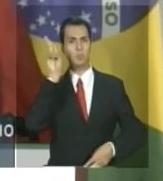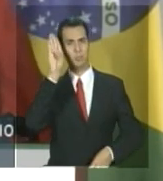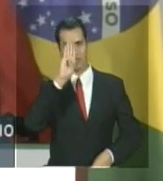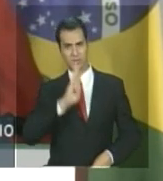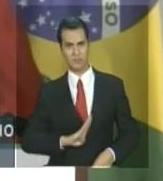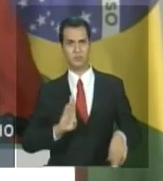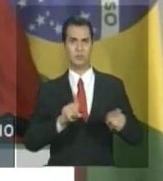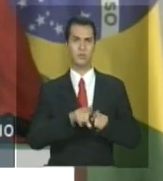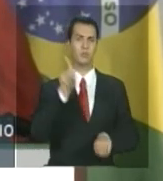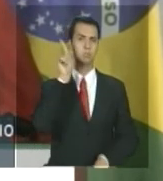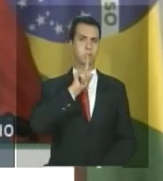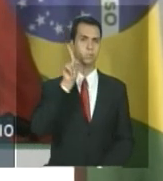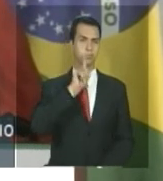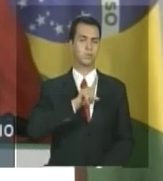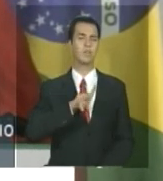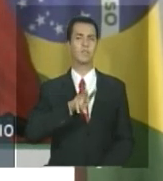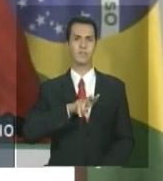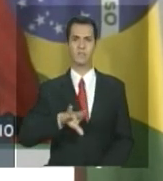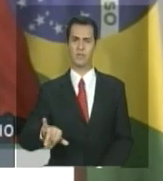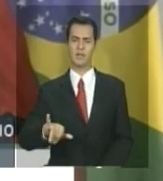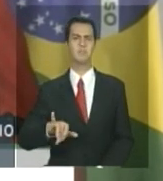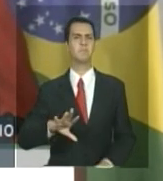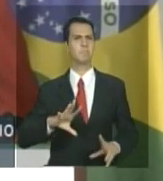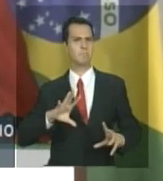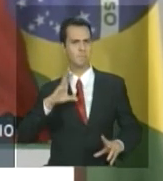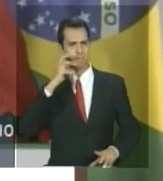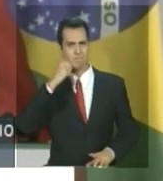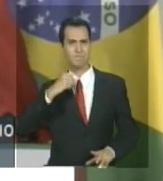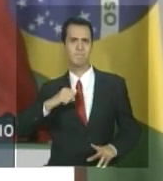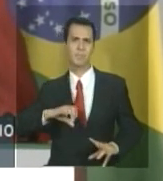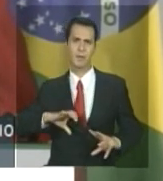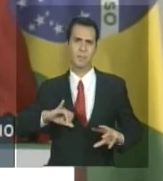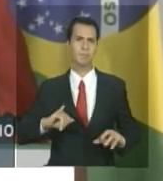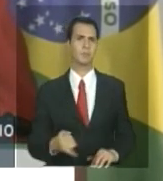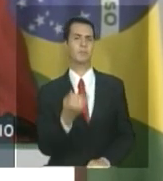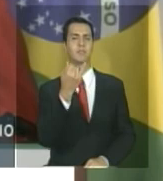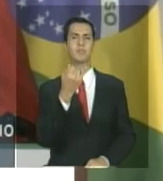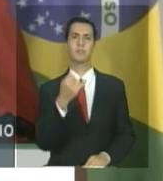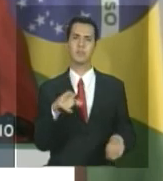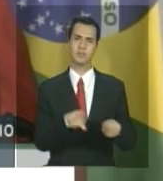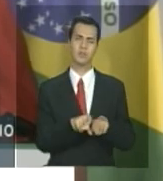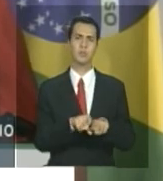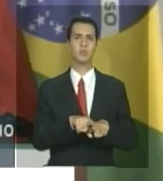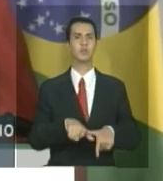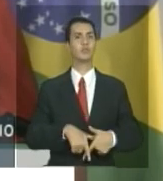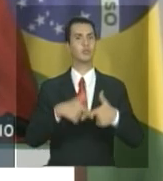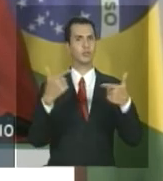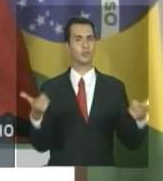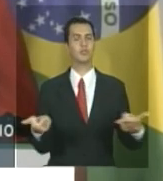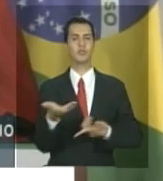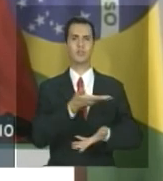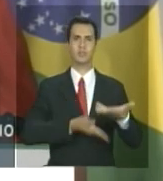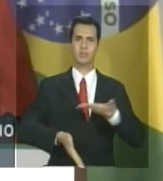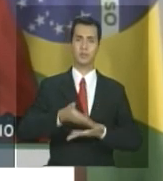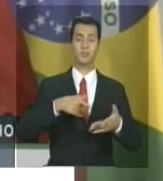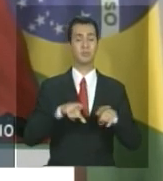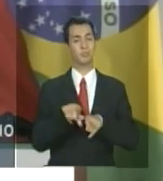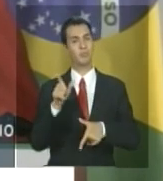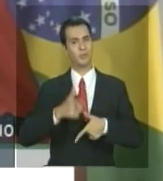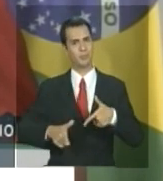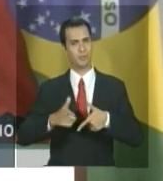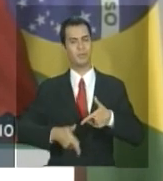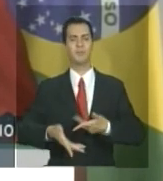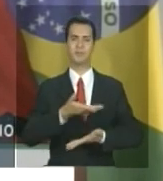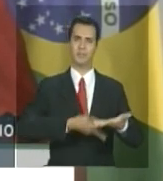Brasil vão abraçar e vão compartilhar seu sucesso e também suas mazelas.